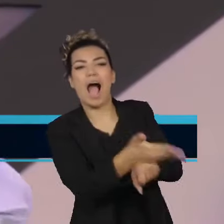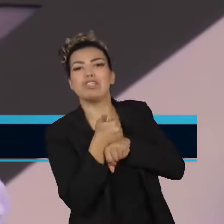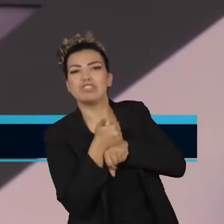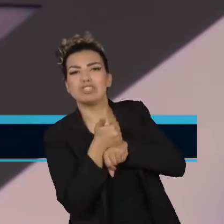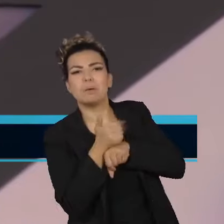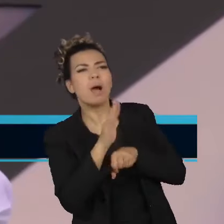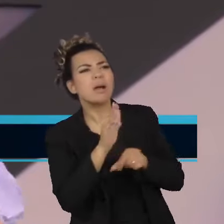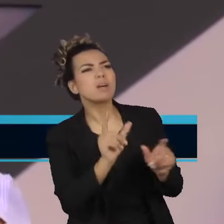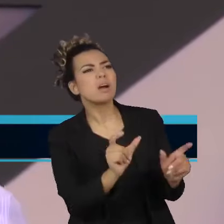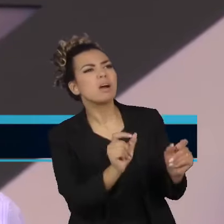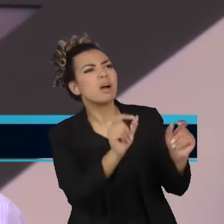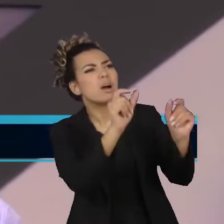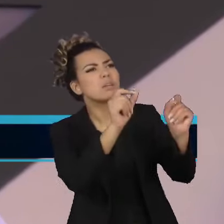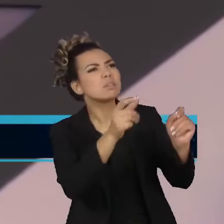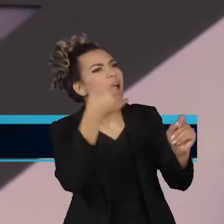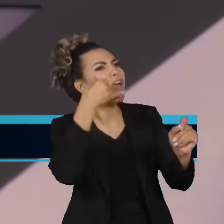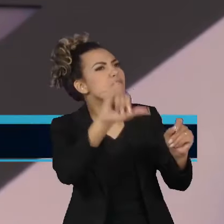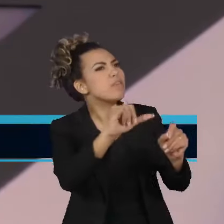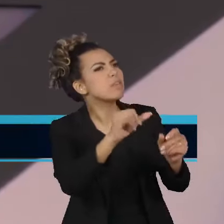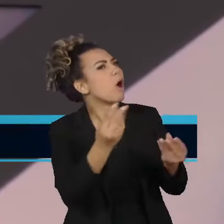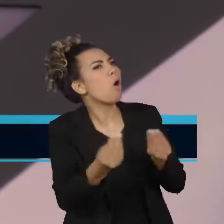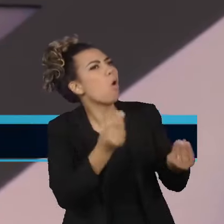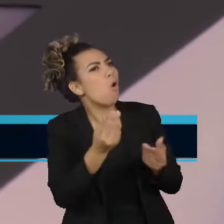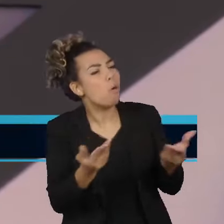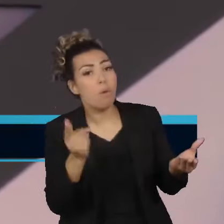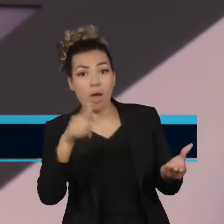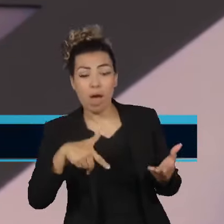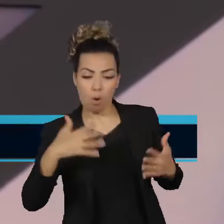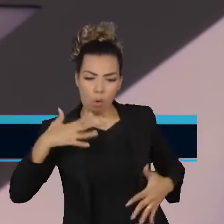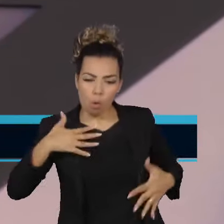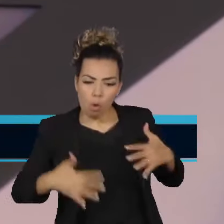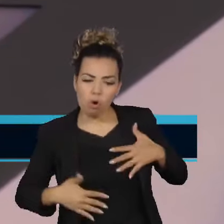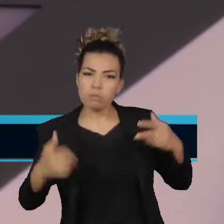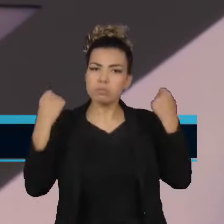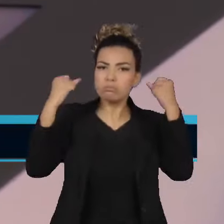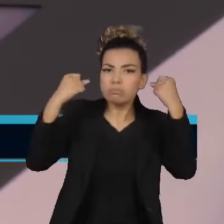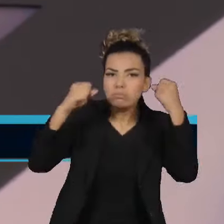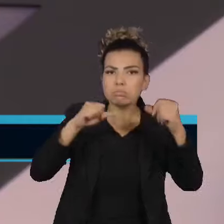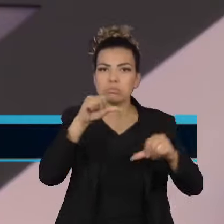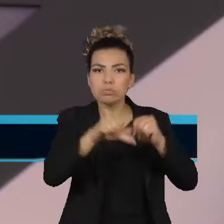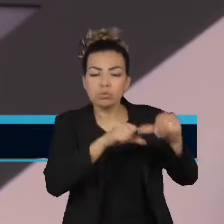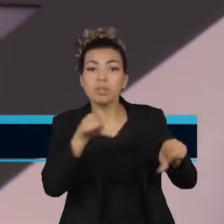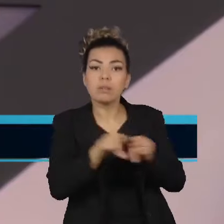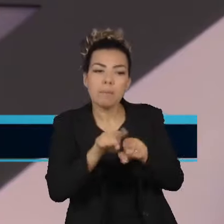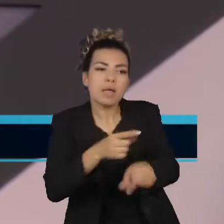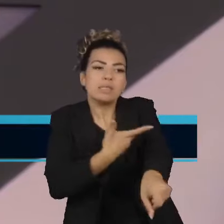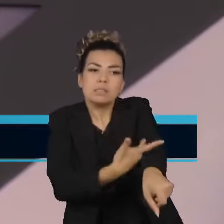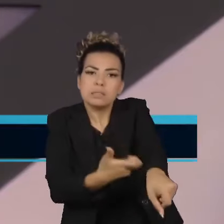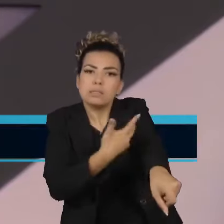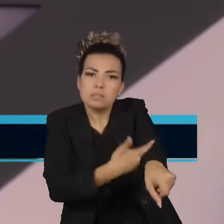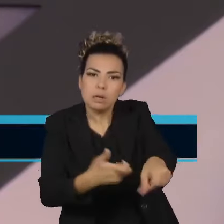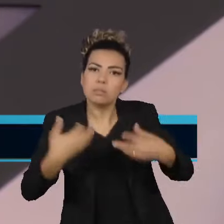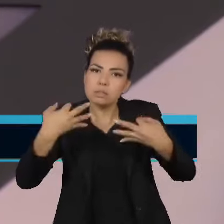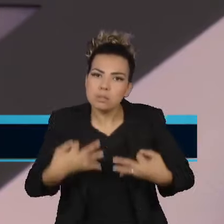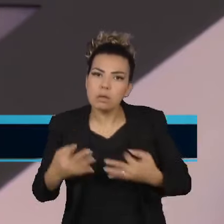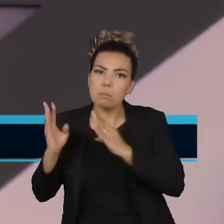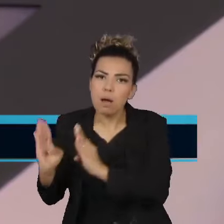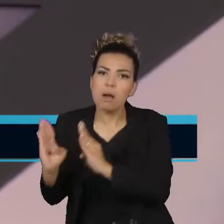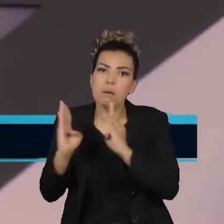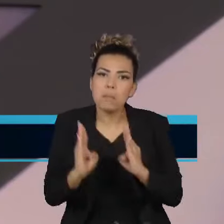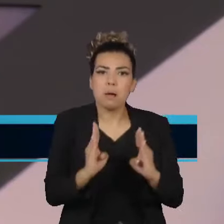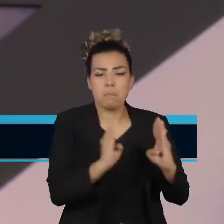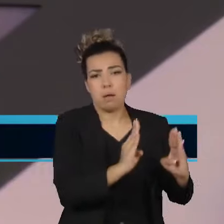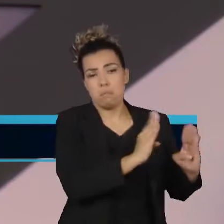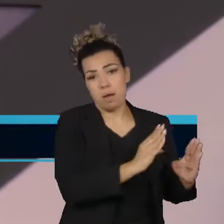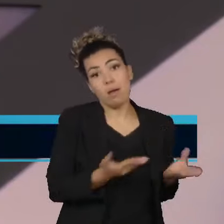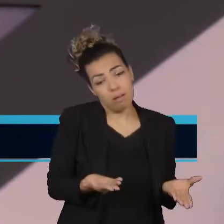câncer? Mudança de hábitos e fazer exames de detecção precoce. E aí a gente tem vários